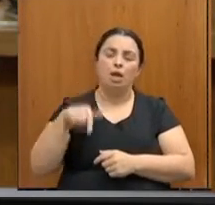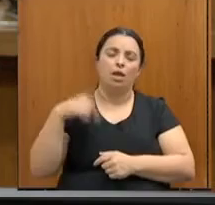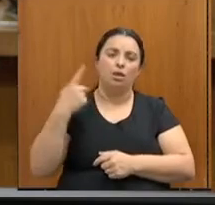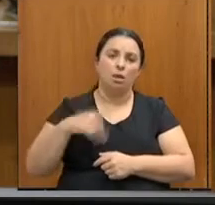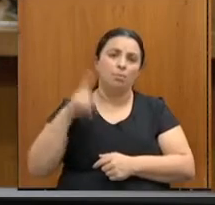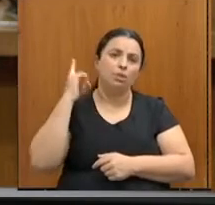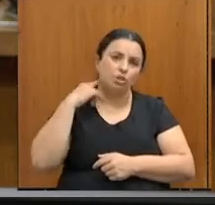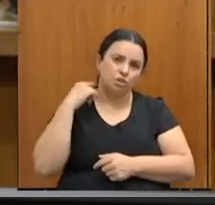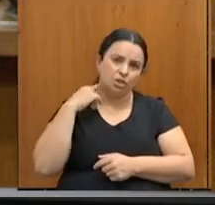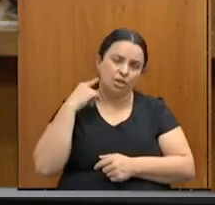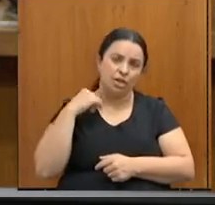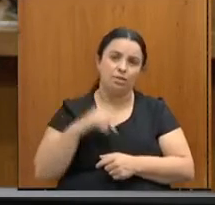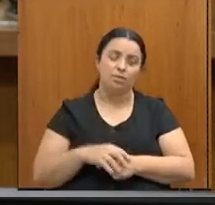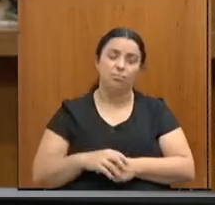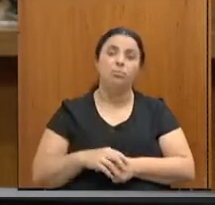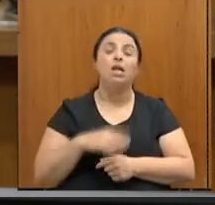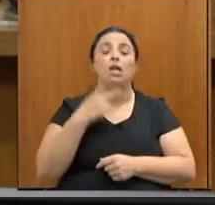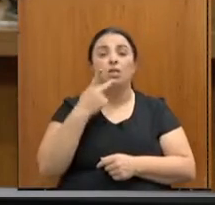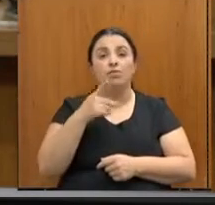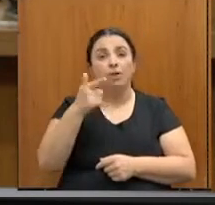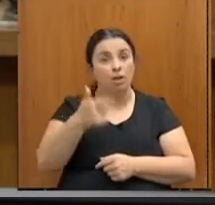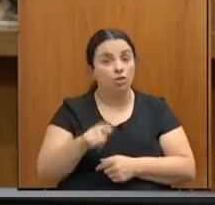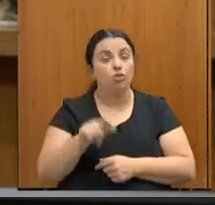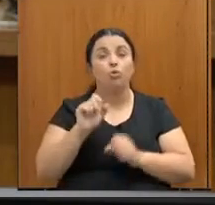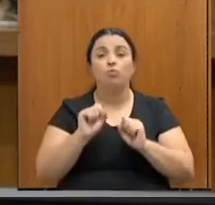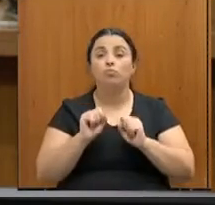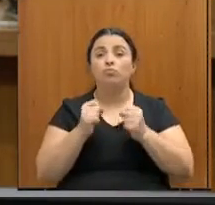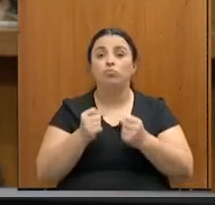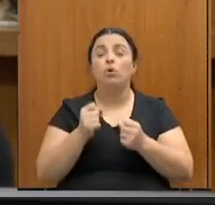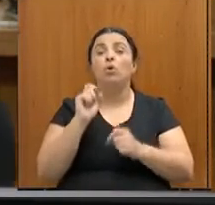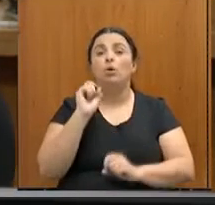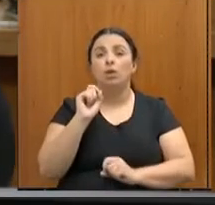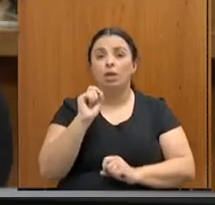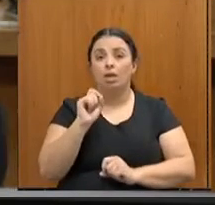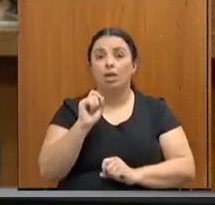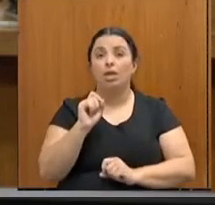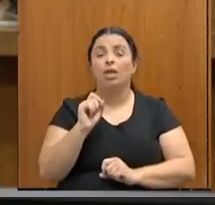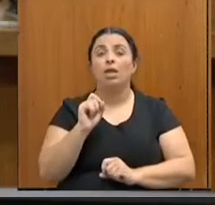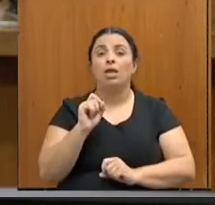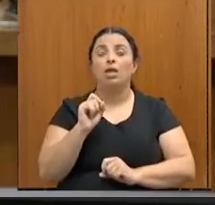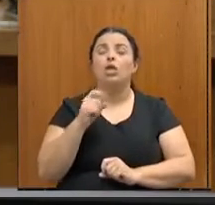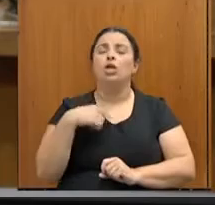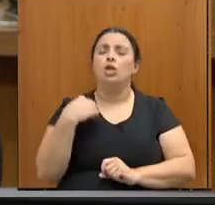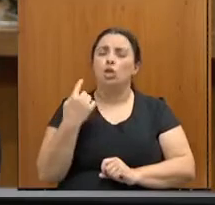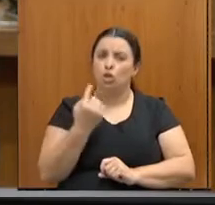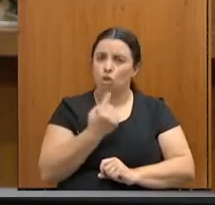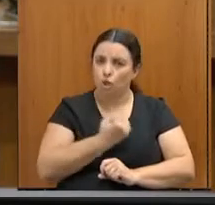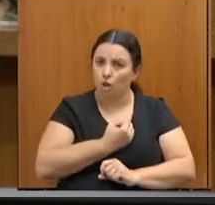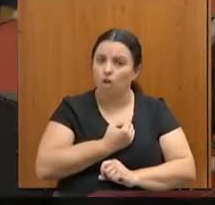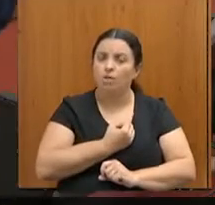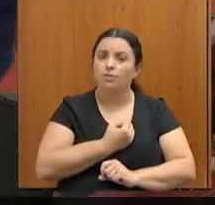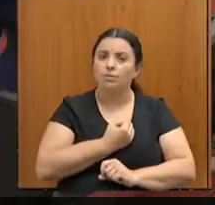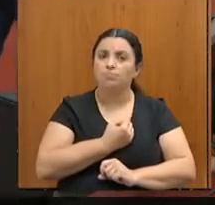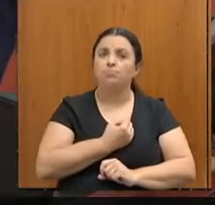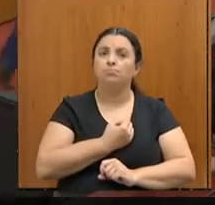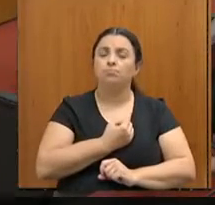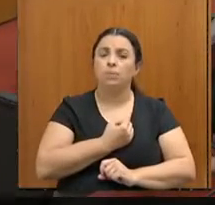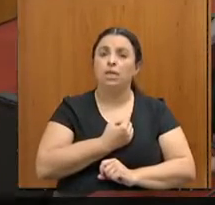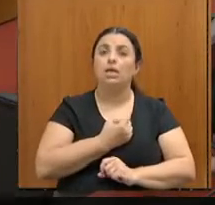Deputado os nossos dois lotes que a gente seja o